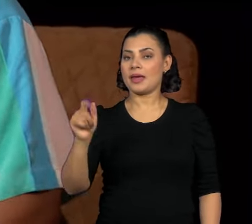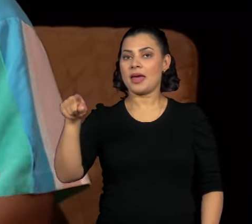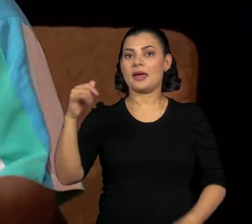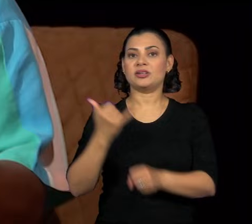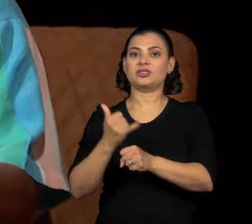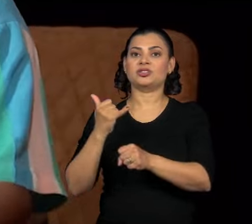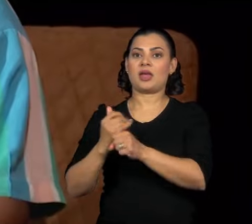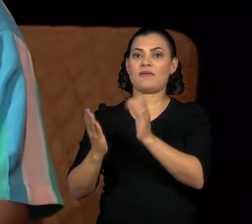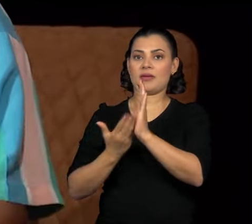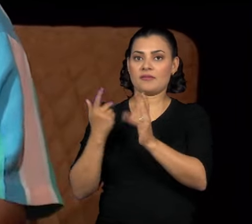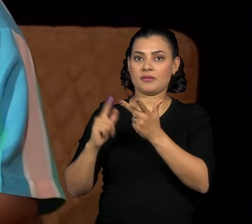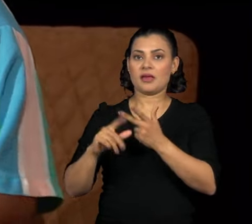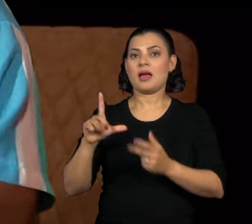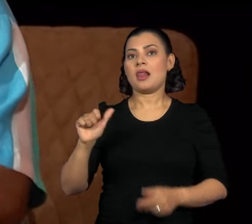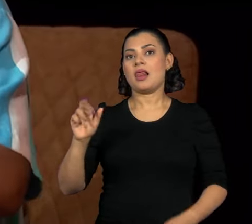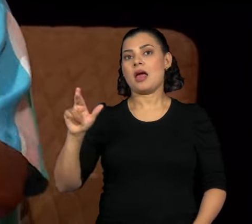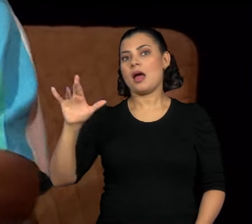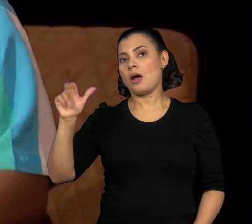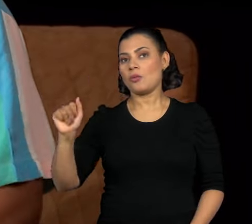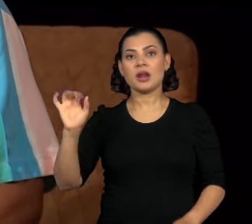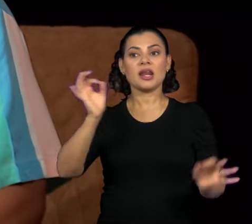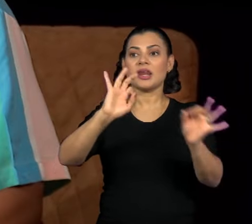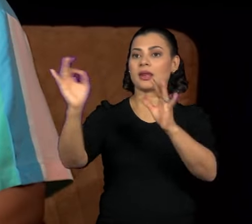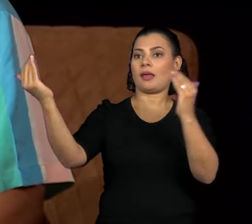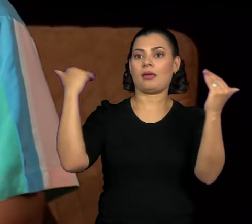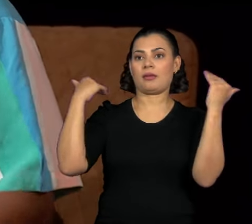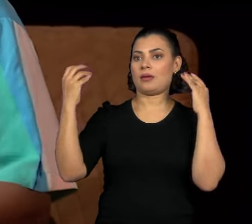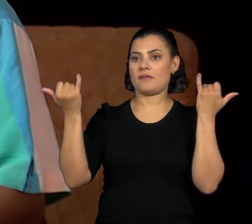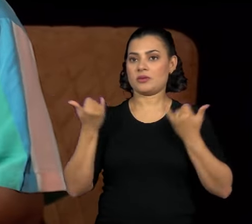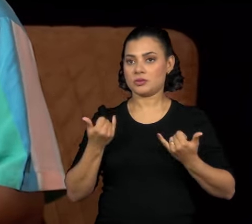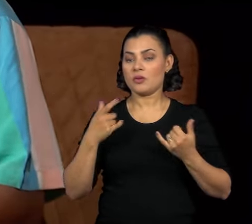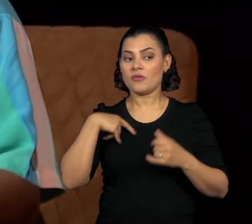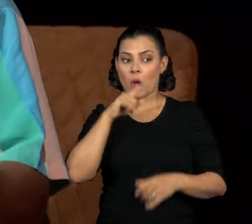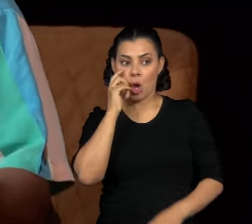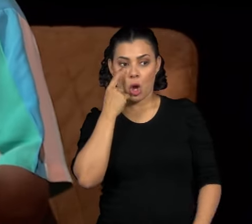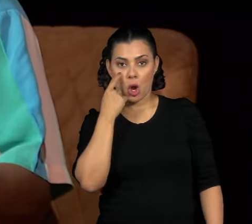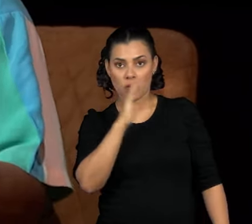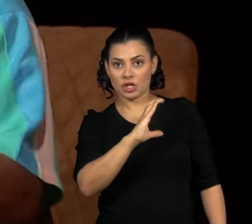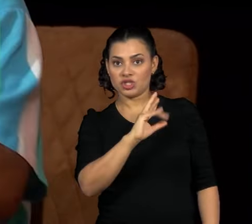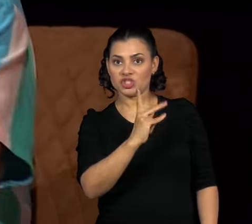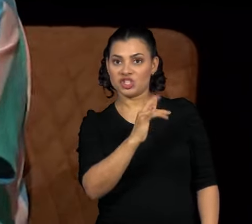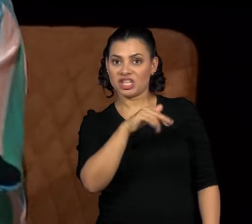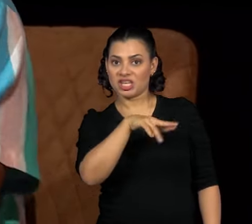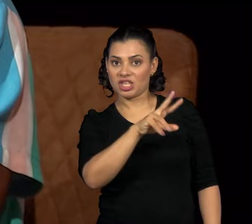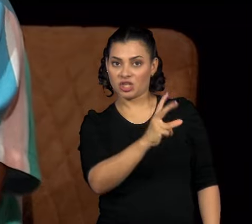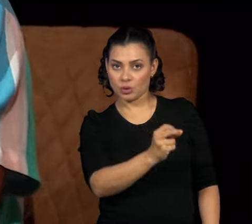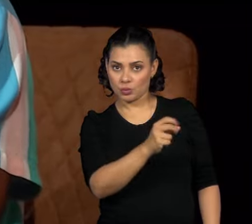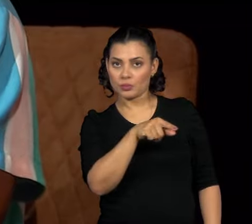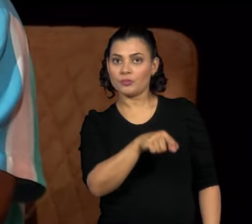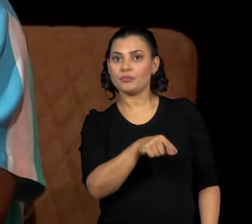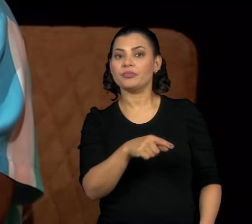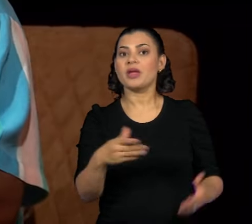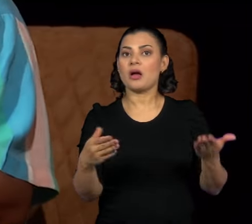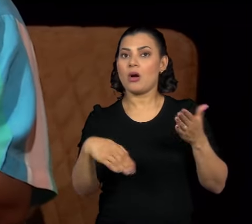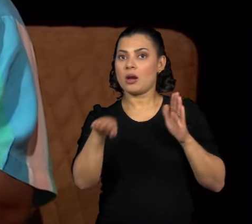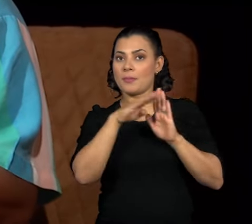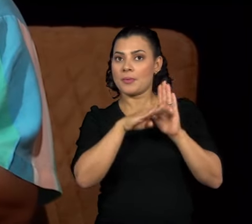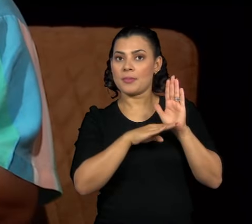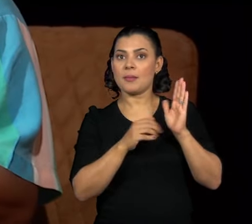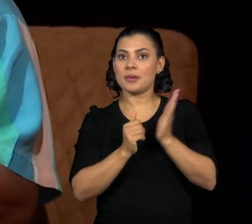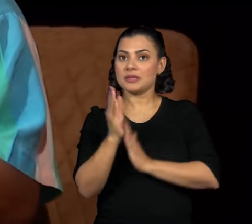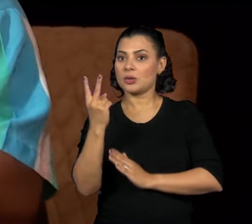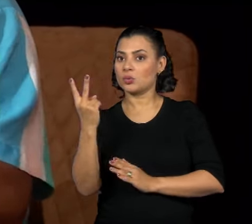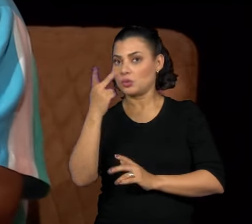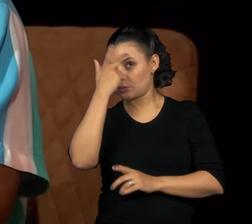da revista, Laura Greenhalgh, ninguém. Aí o boy falou, Chiquinho, porque eles falavam assim, olha, daqui da L só foram demitidas